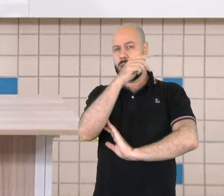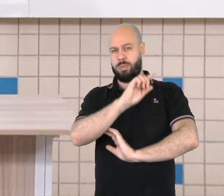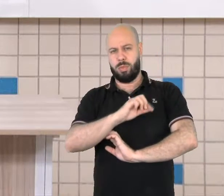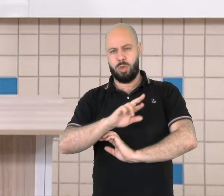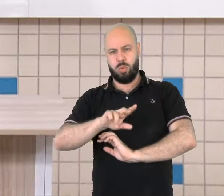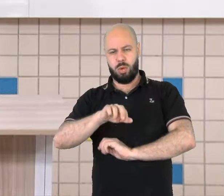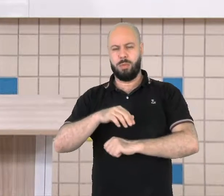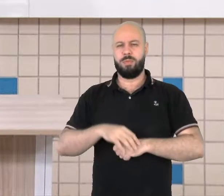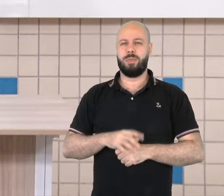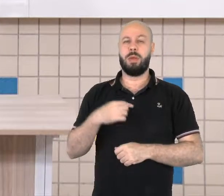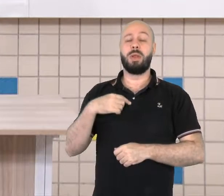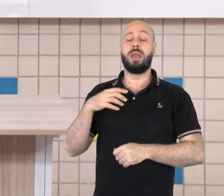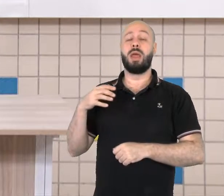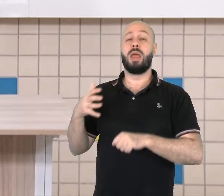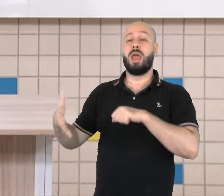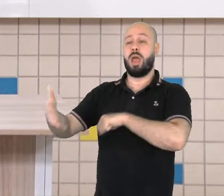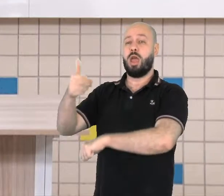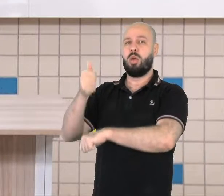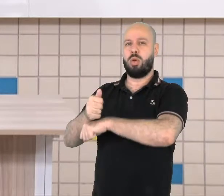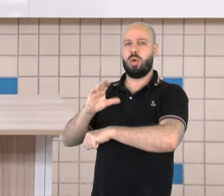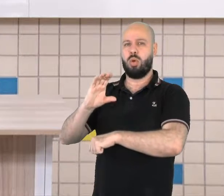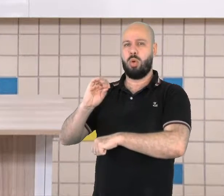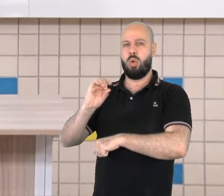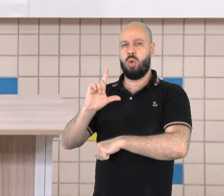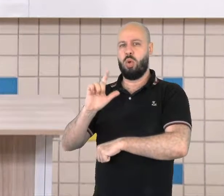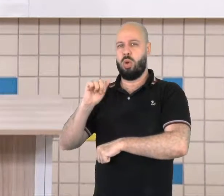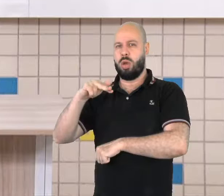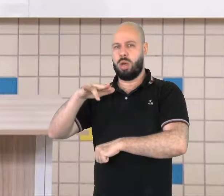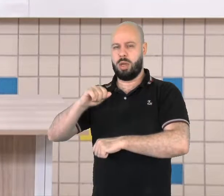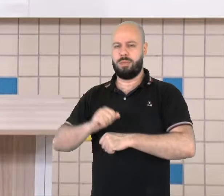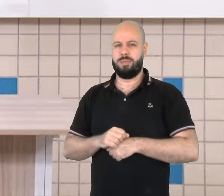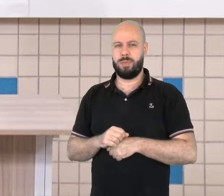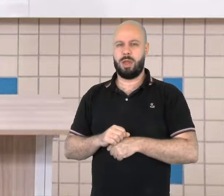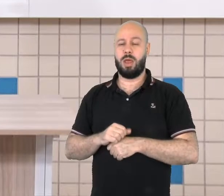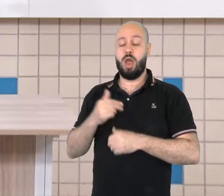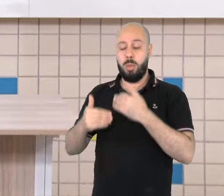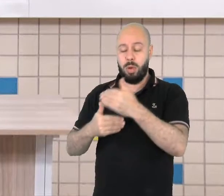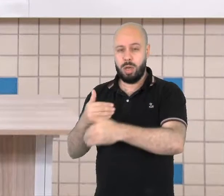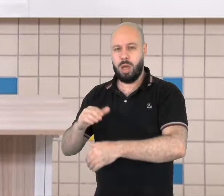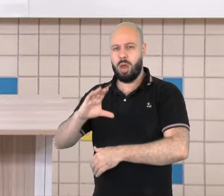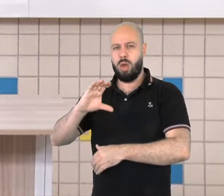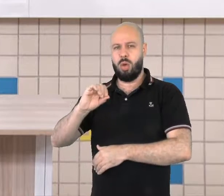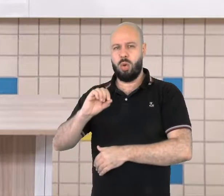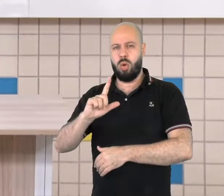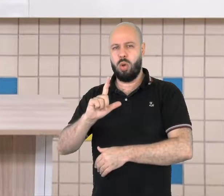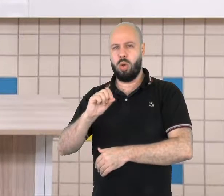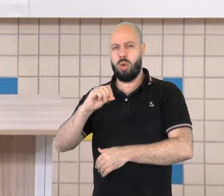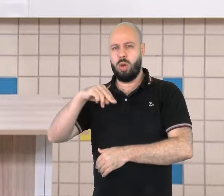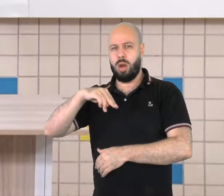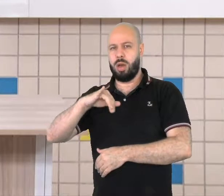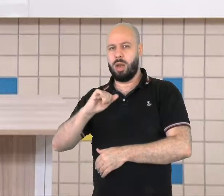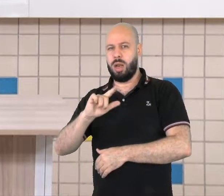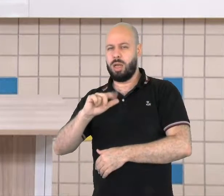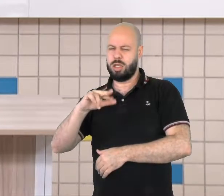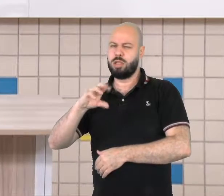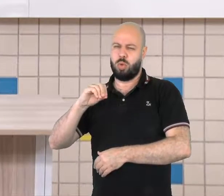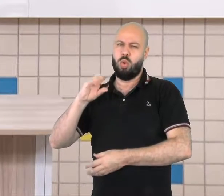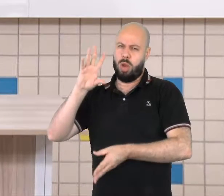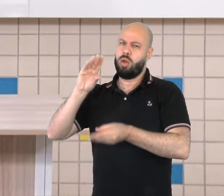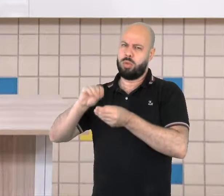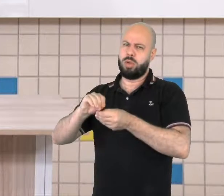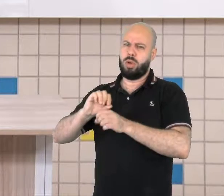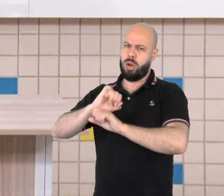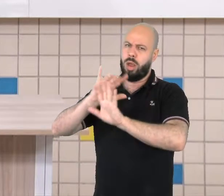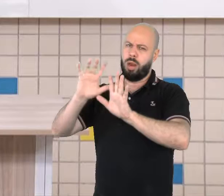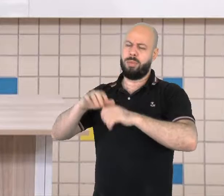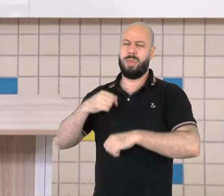isso virou uma colônia. Então esse é o processo de colonialismo, de uma maneira bem resumida. É claro que